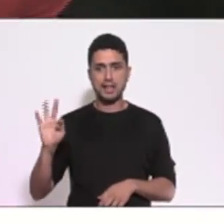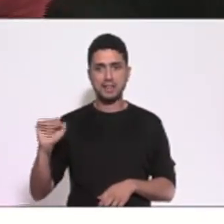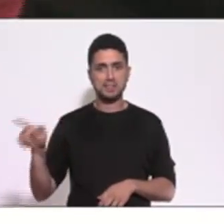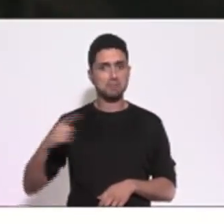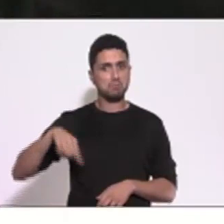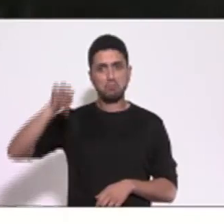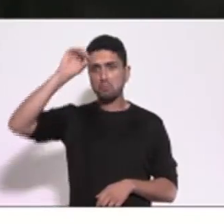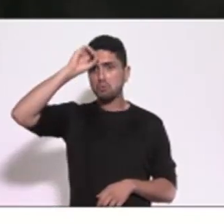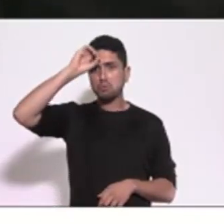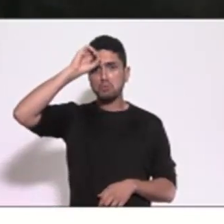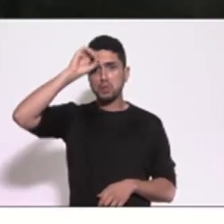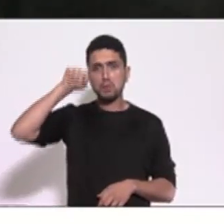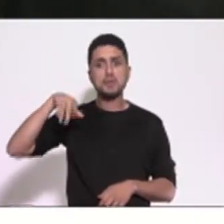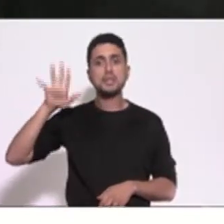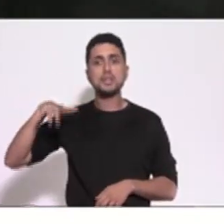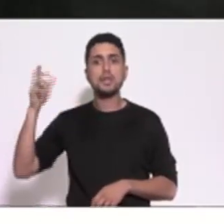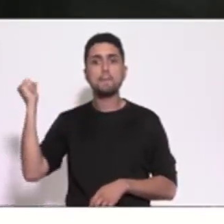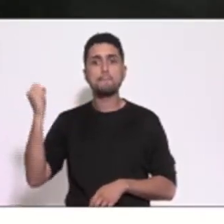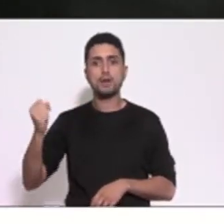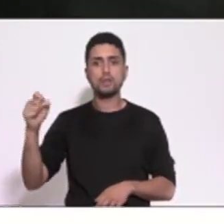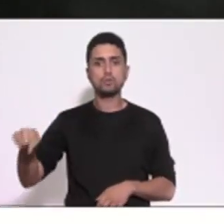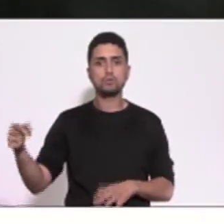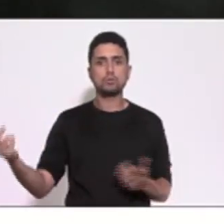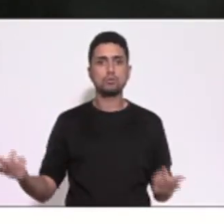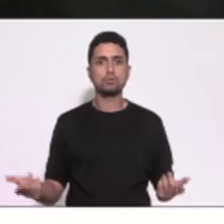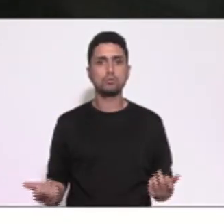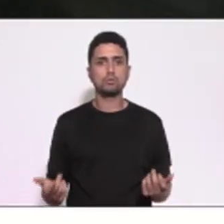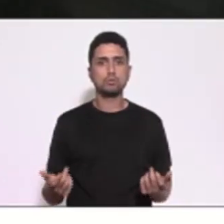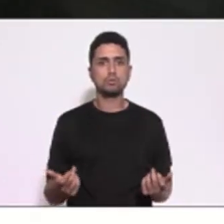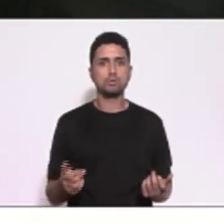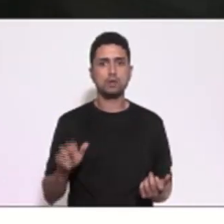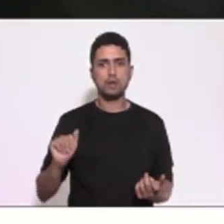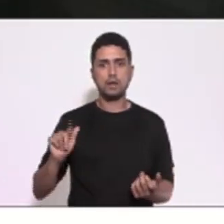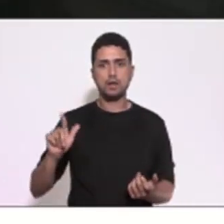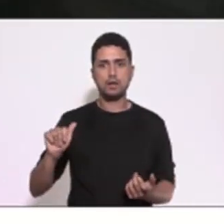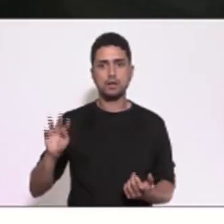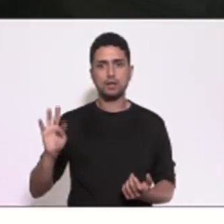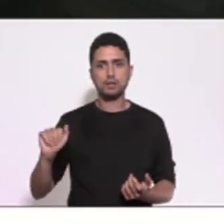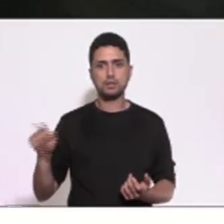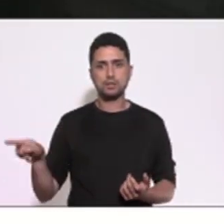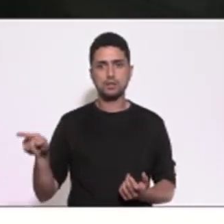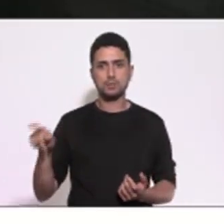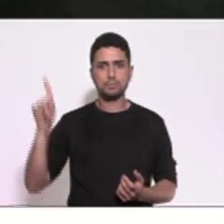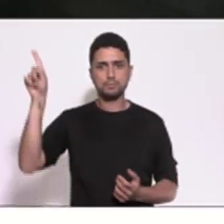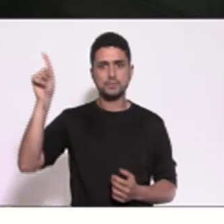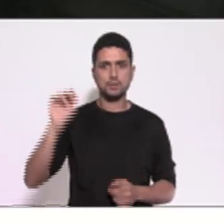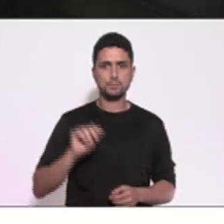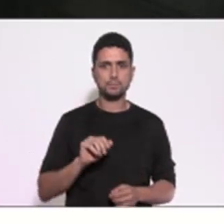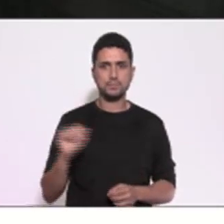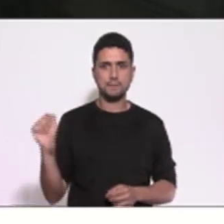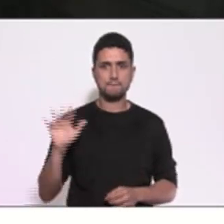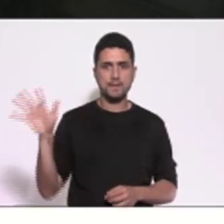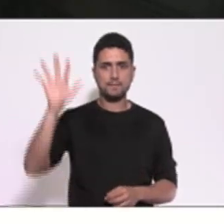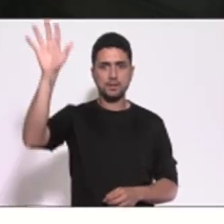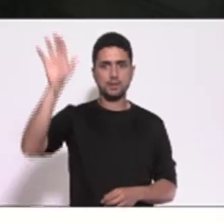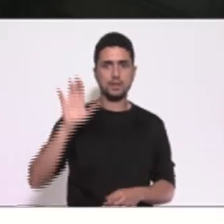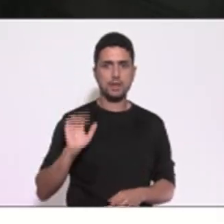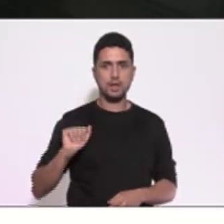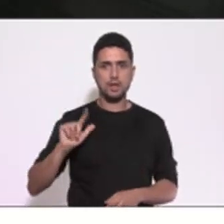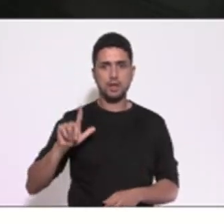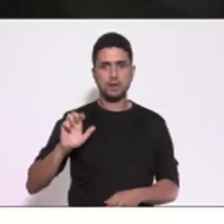quem são os responsáveis pelo assassinato de Ágata no Complexo do Alemão. Nós temos um